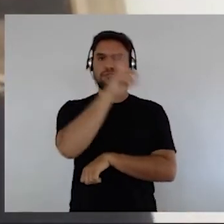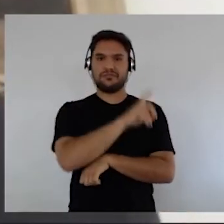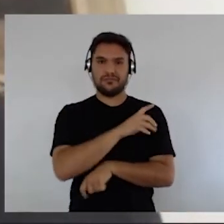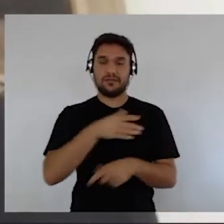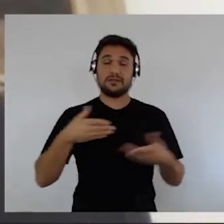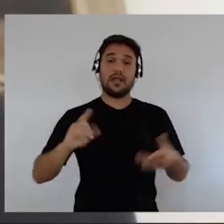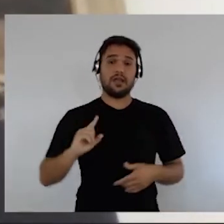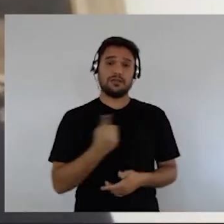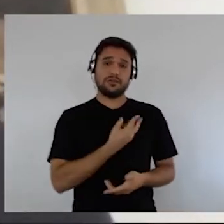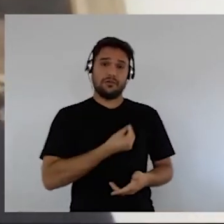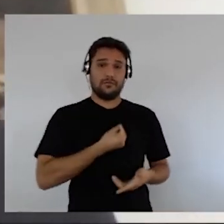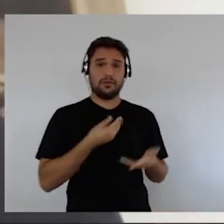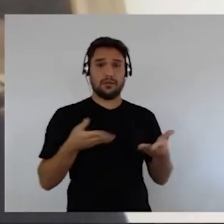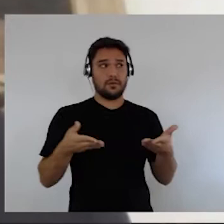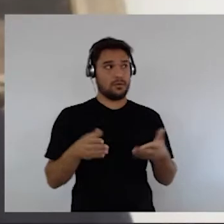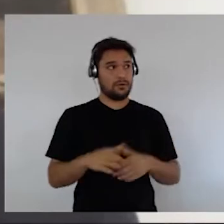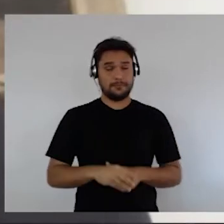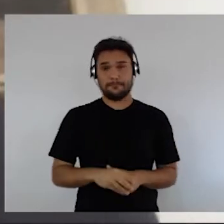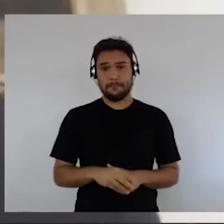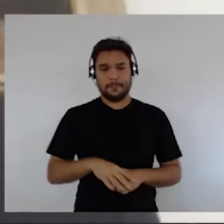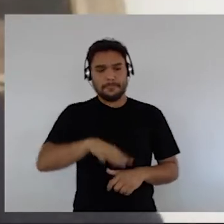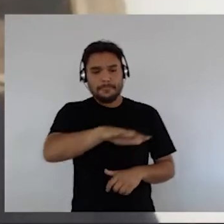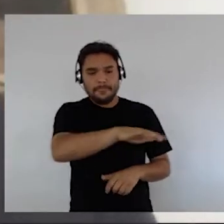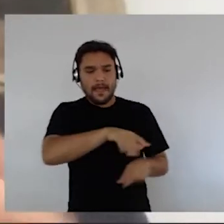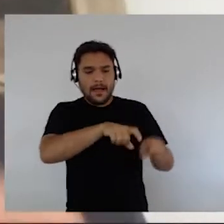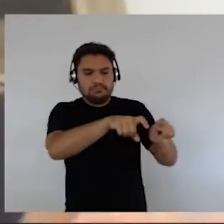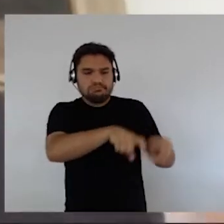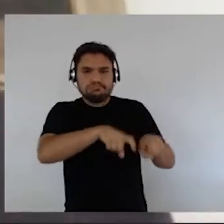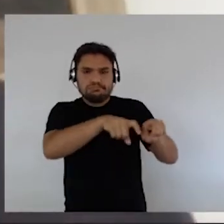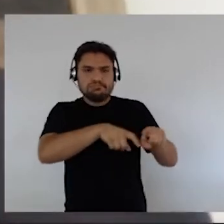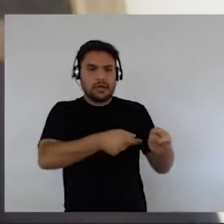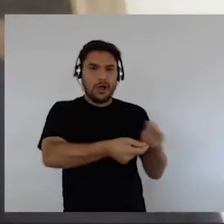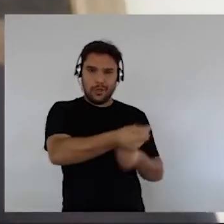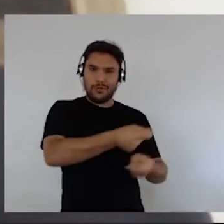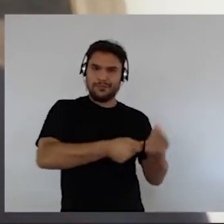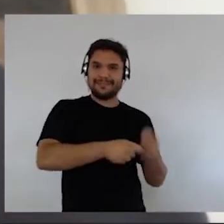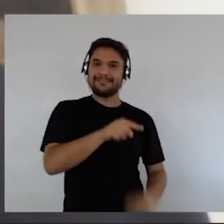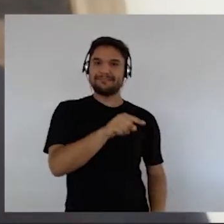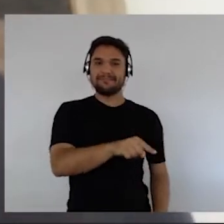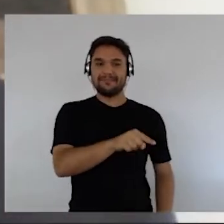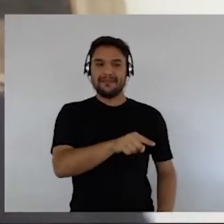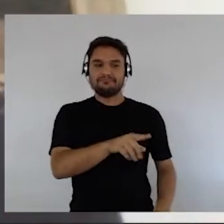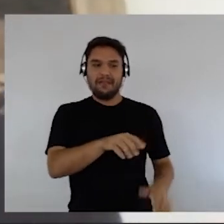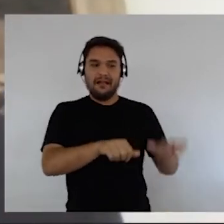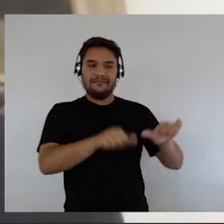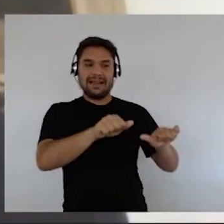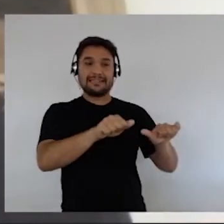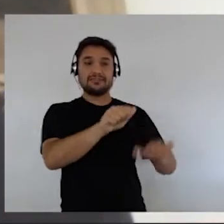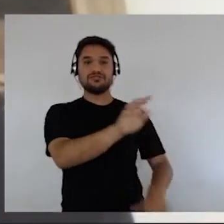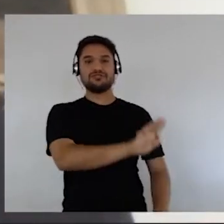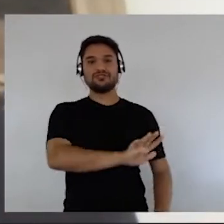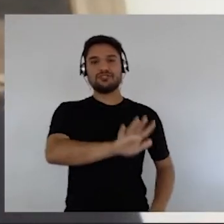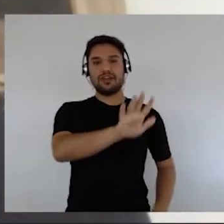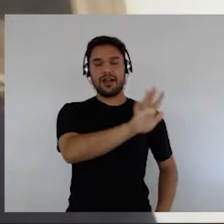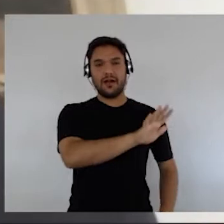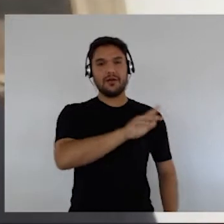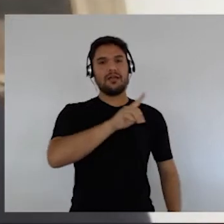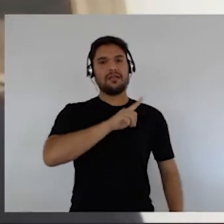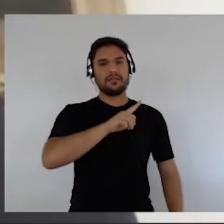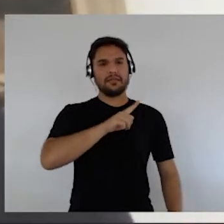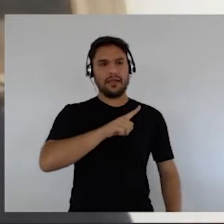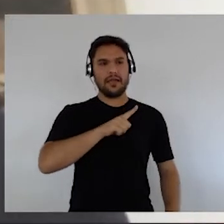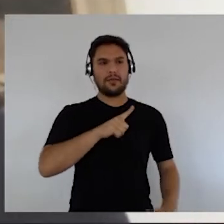estamos vivendo. No agronegócio, num cenário mais macro, nós temos